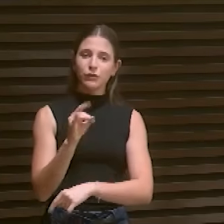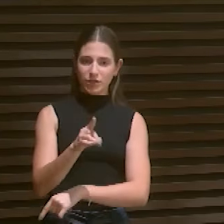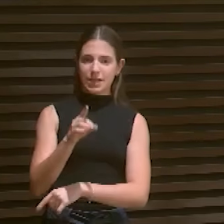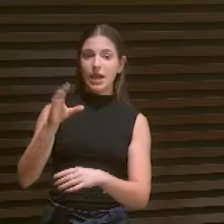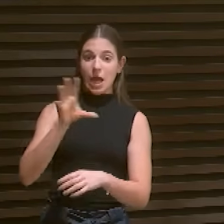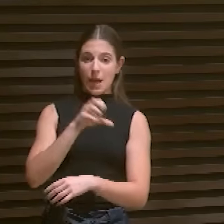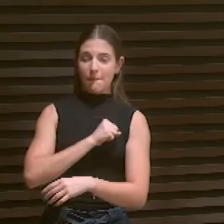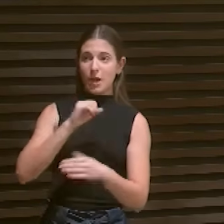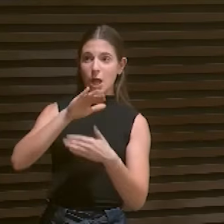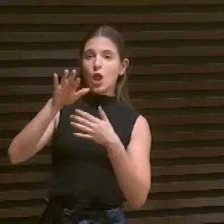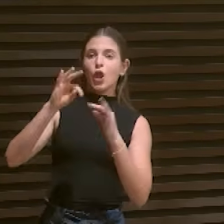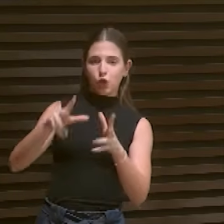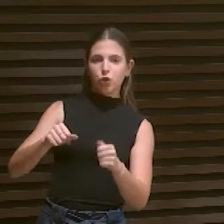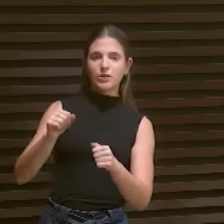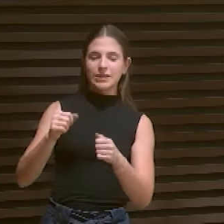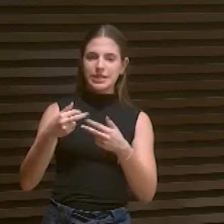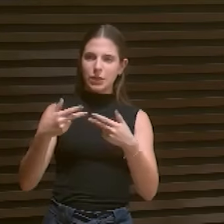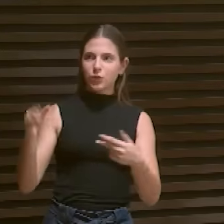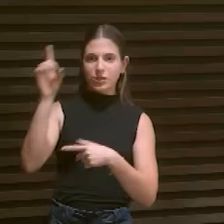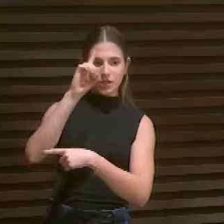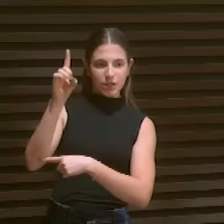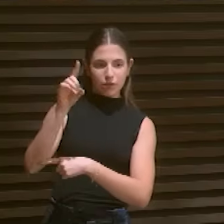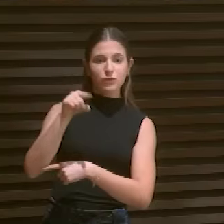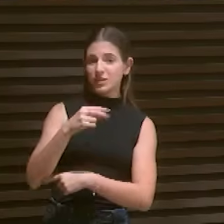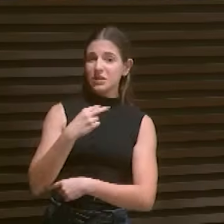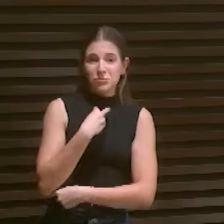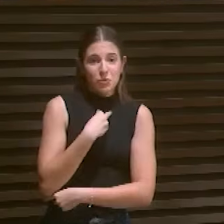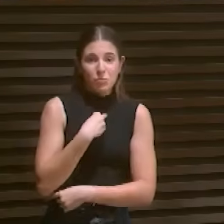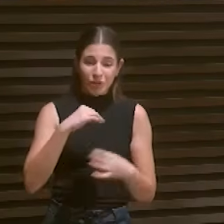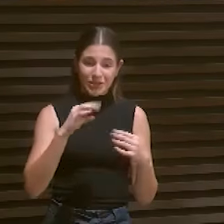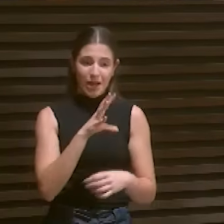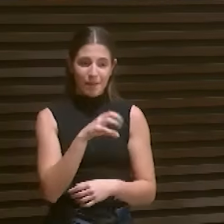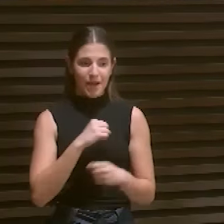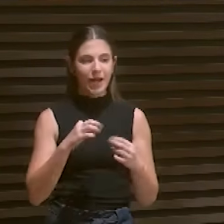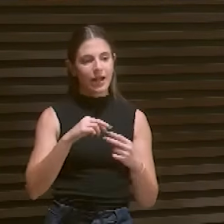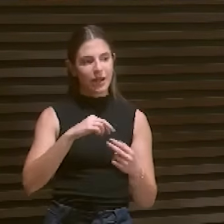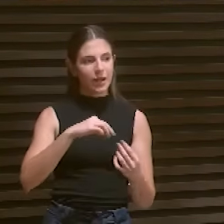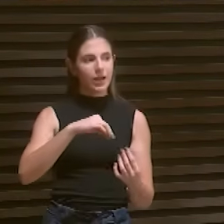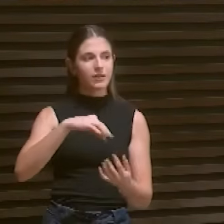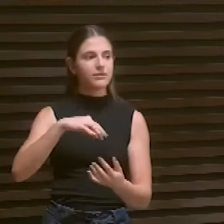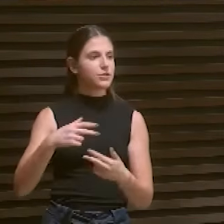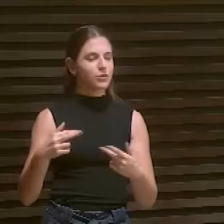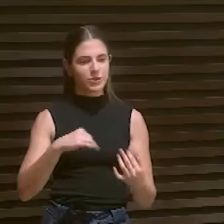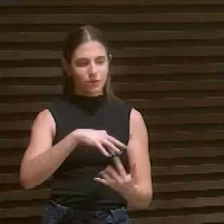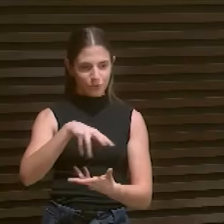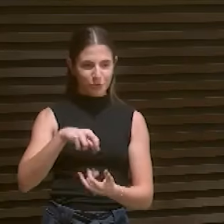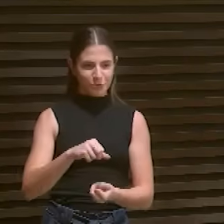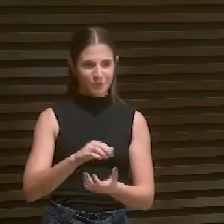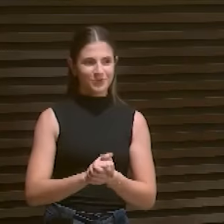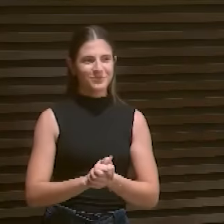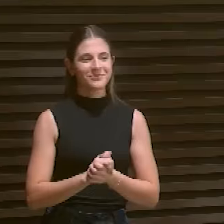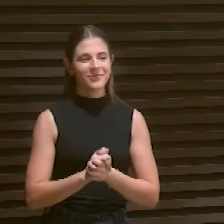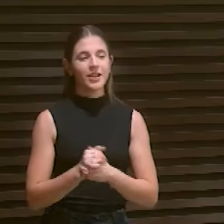este mundo e tudo o que ele tem a oferecer. Meus amados, são